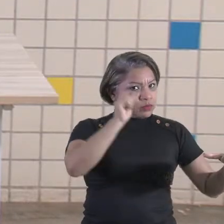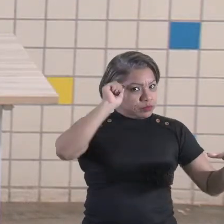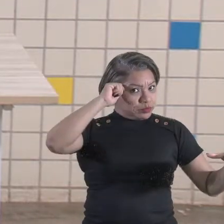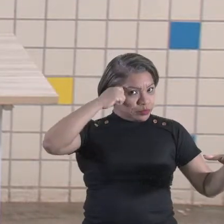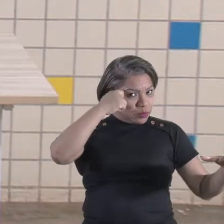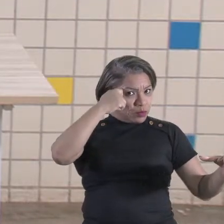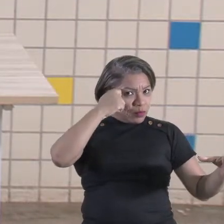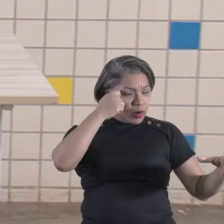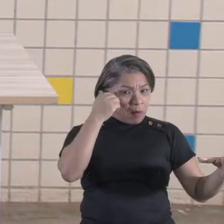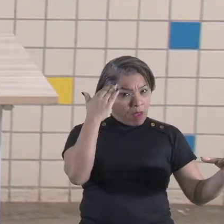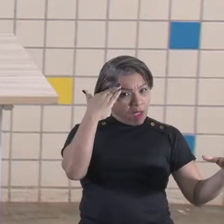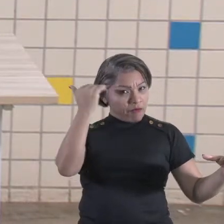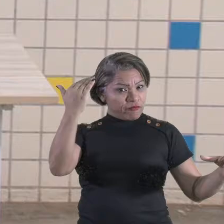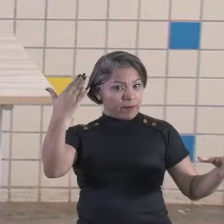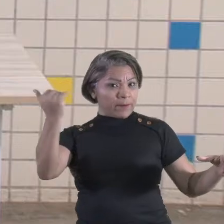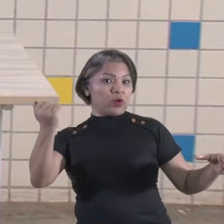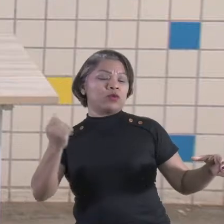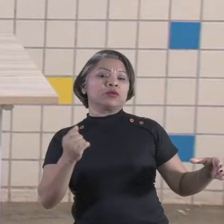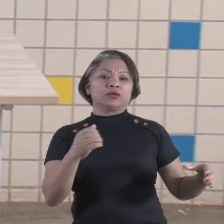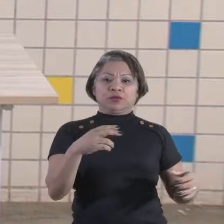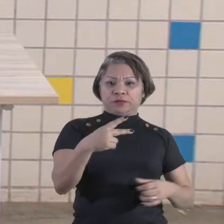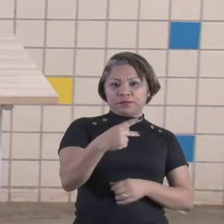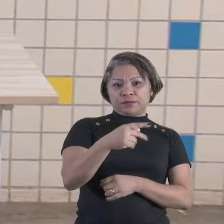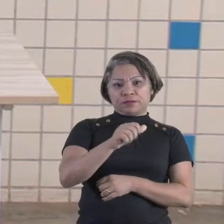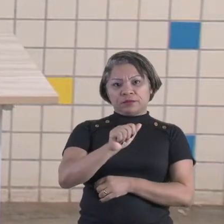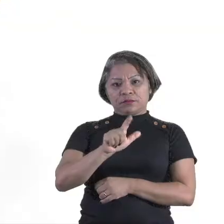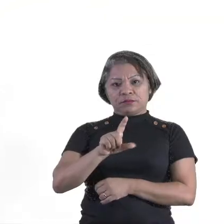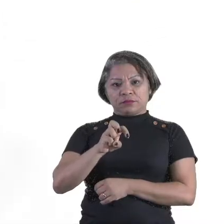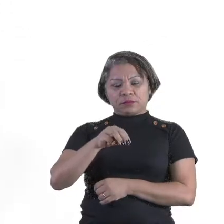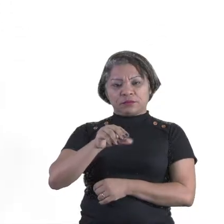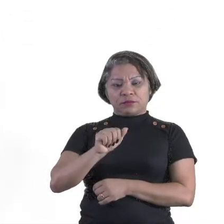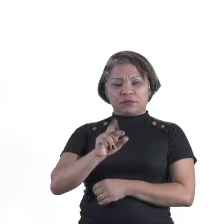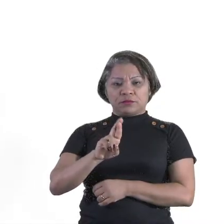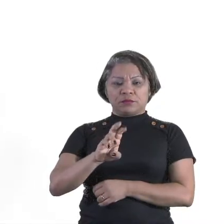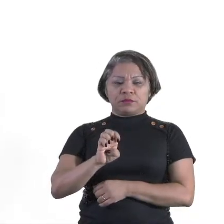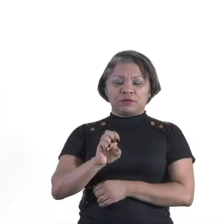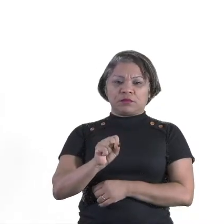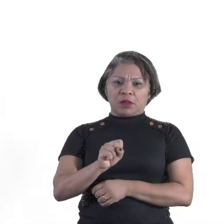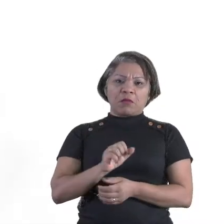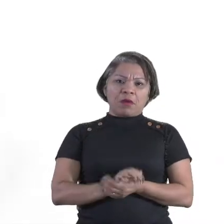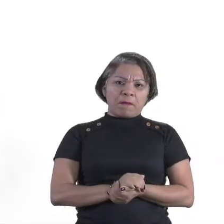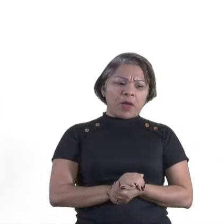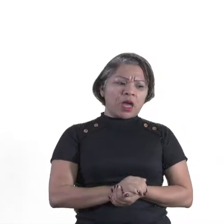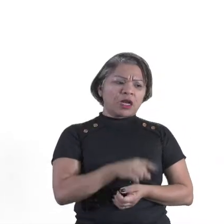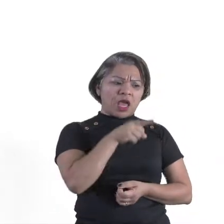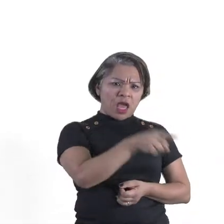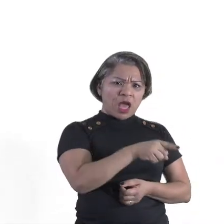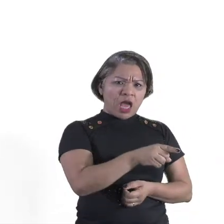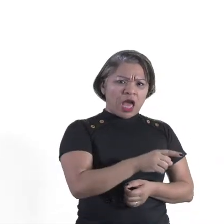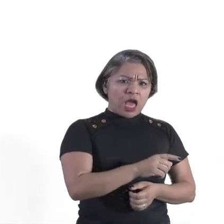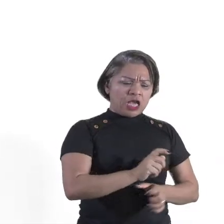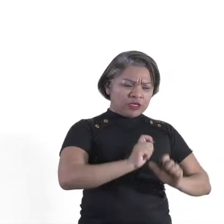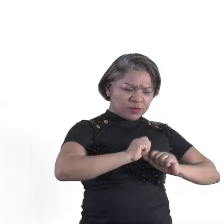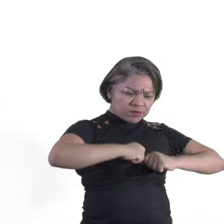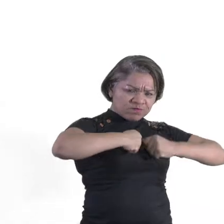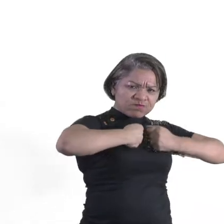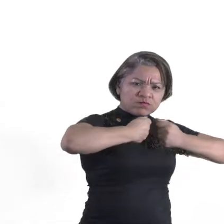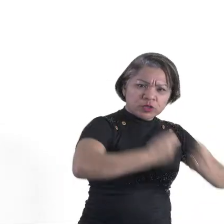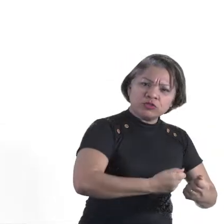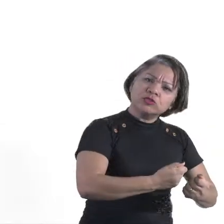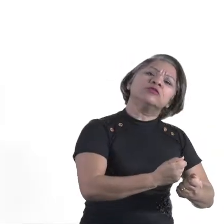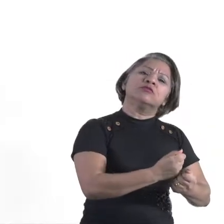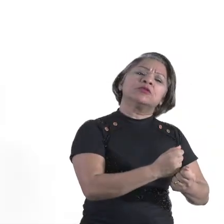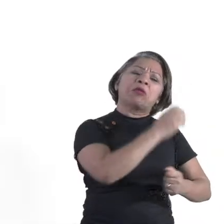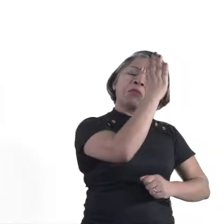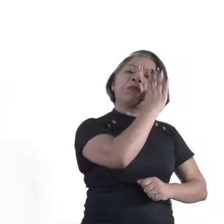Palmares, o maior existente no Brasil durante o período colonial. Ele chegou a possuir até 20 mil